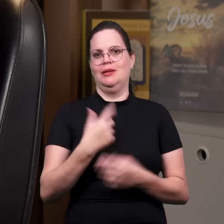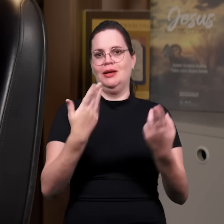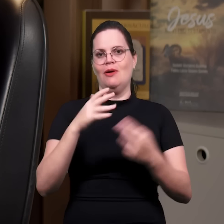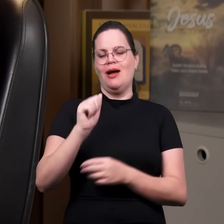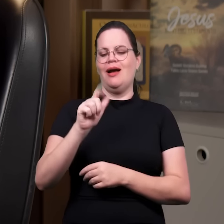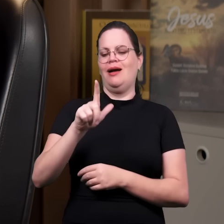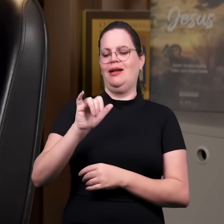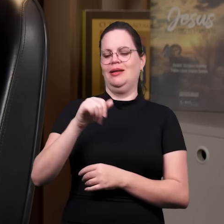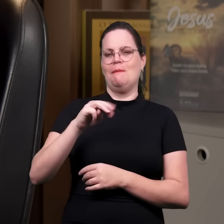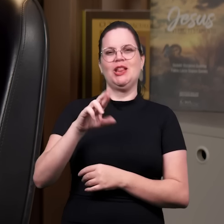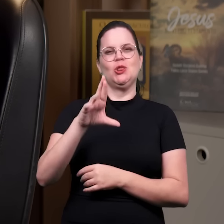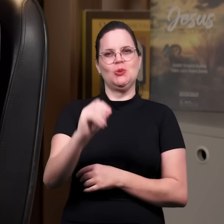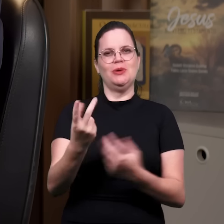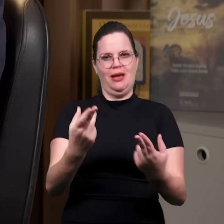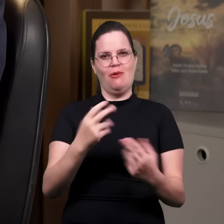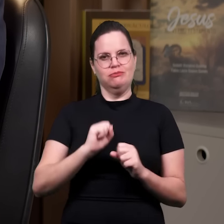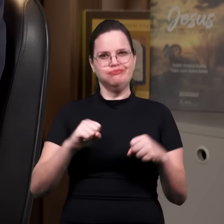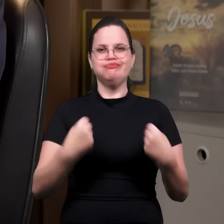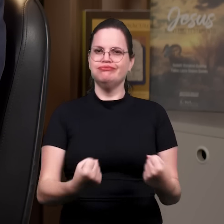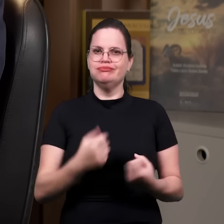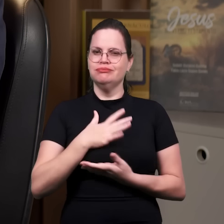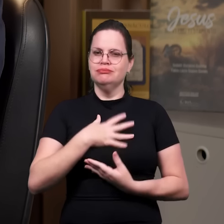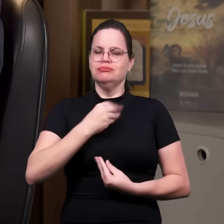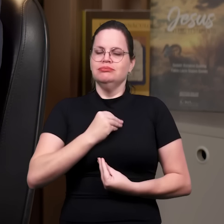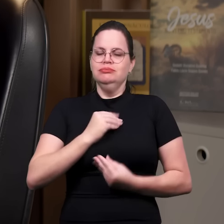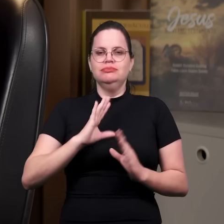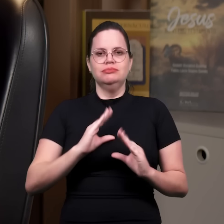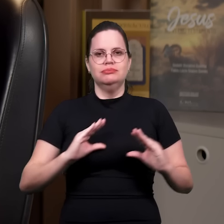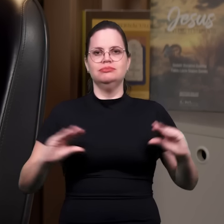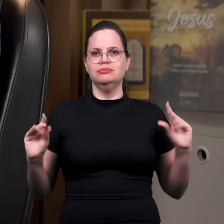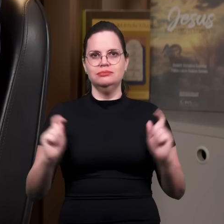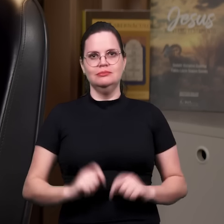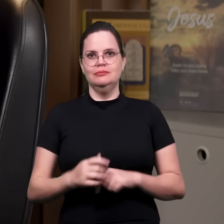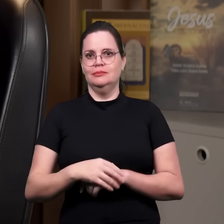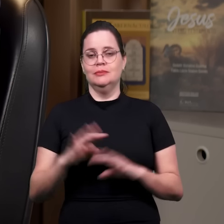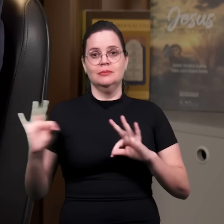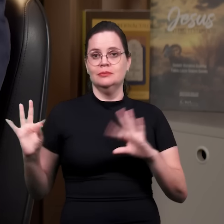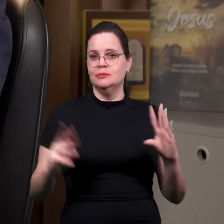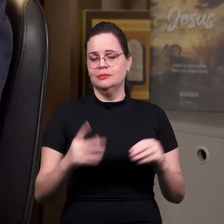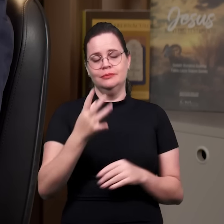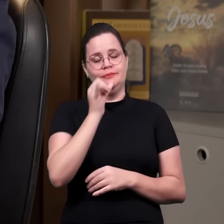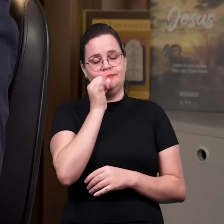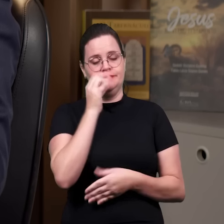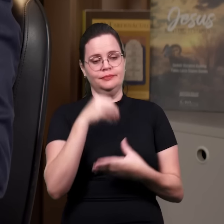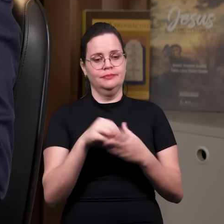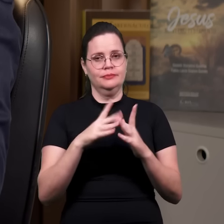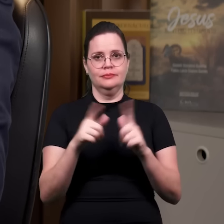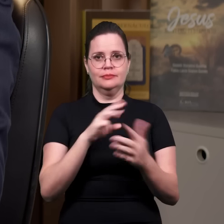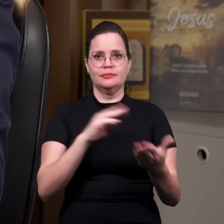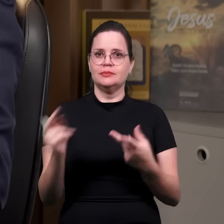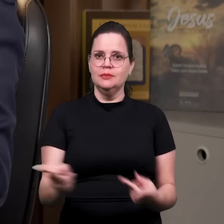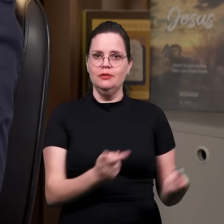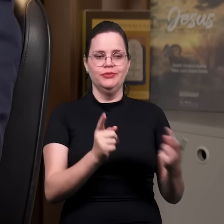tirar nenhuma parte. Então, tudo que Deus estabeleceu na obra dele, seja um culto, uma visita, uma serenata, né?